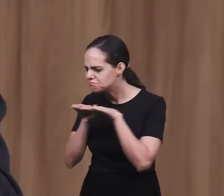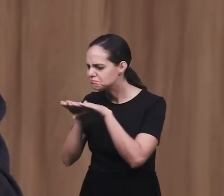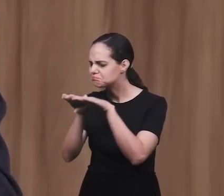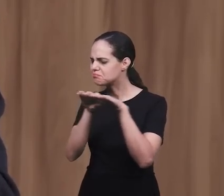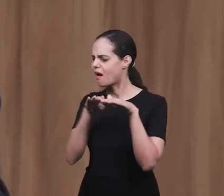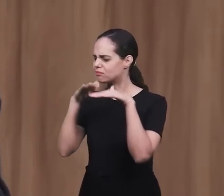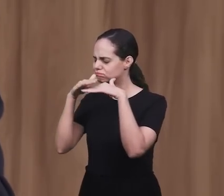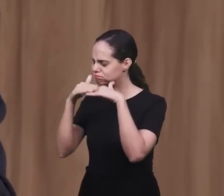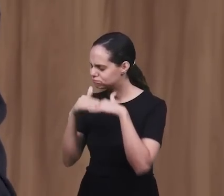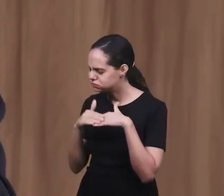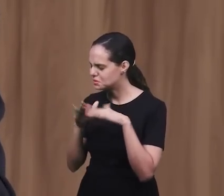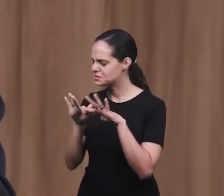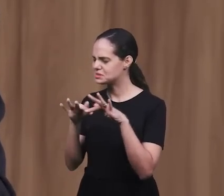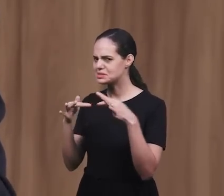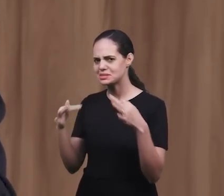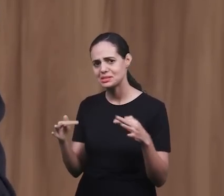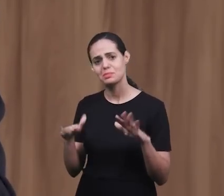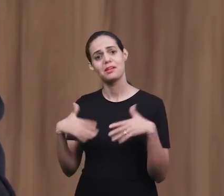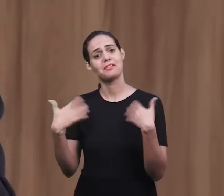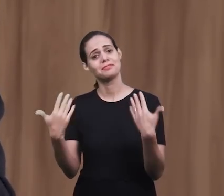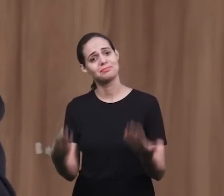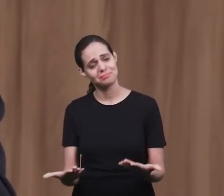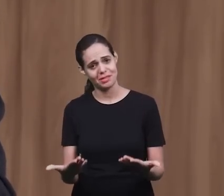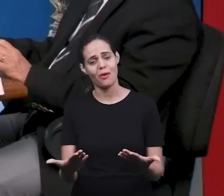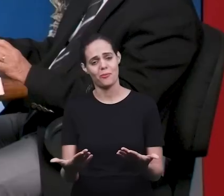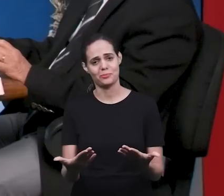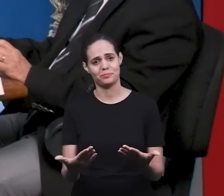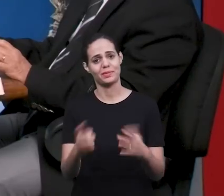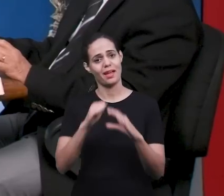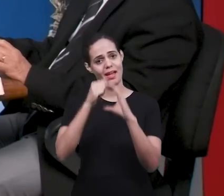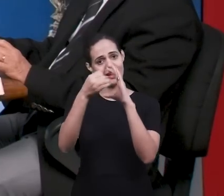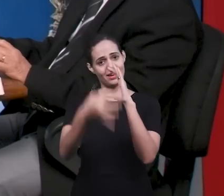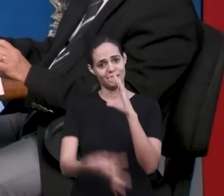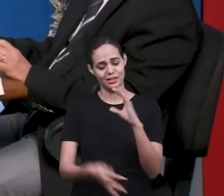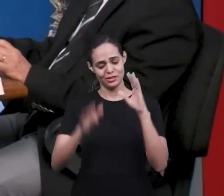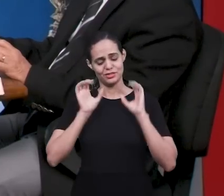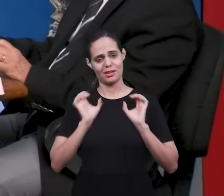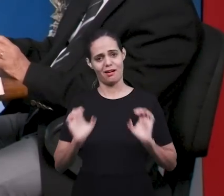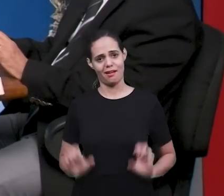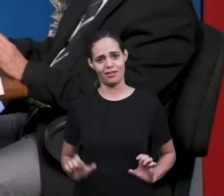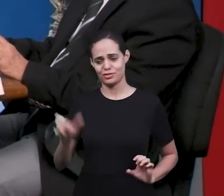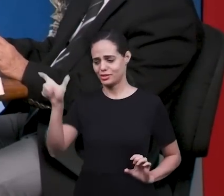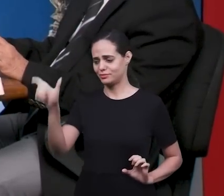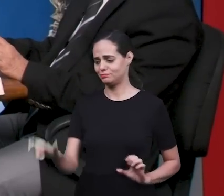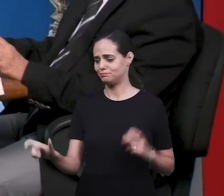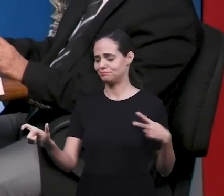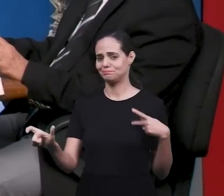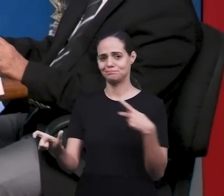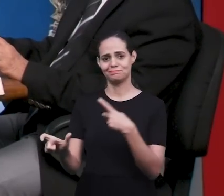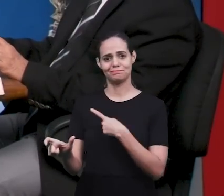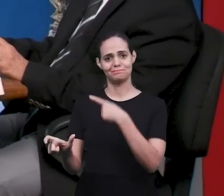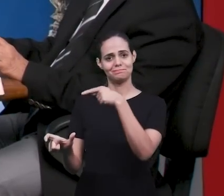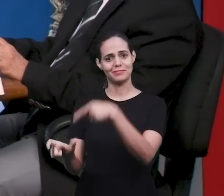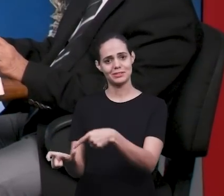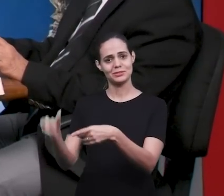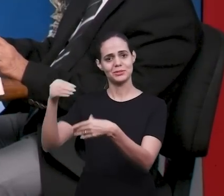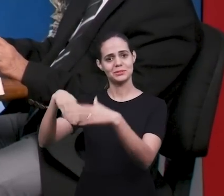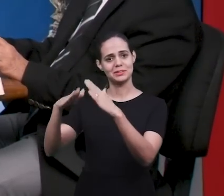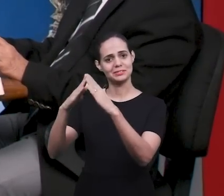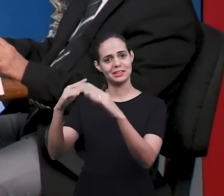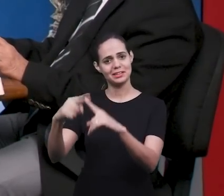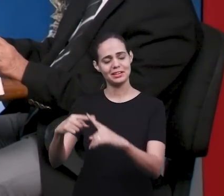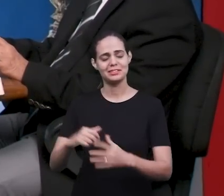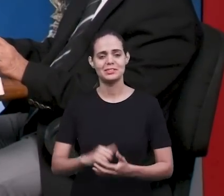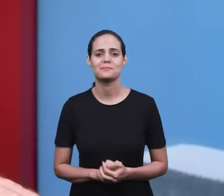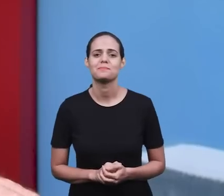Então, esse aspecto ético no ministério é fundamental, né? E nós temos uma gama de profissões, de pastores e